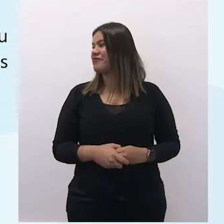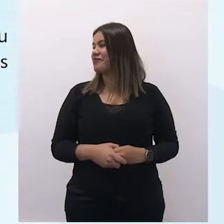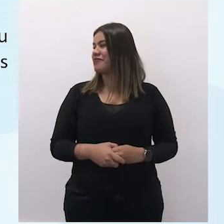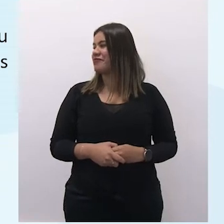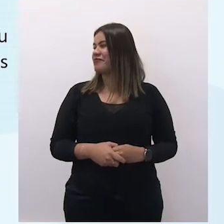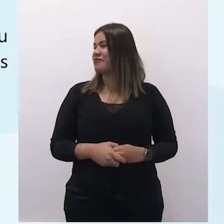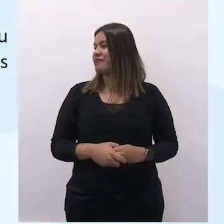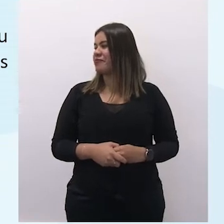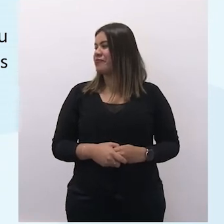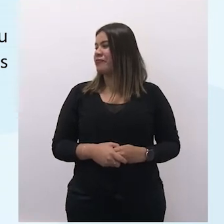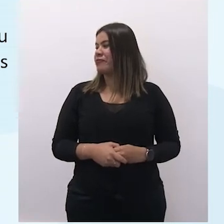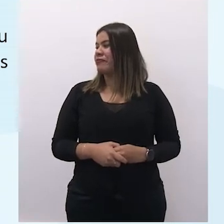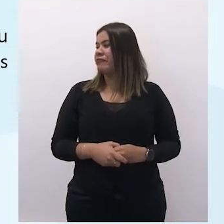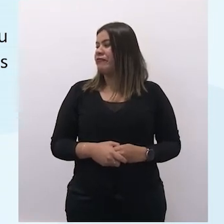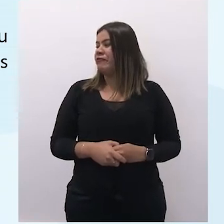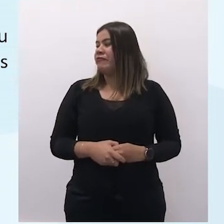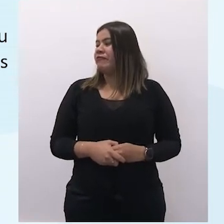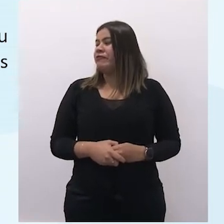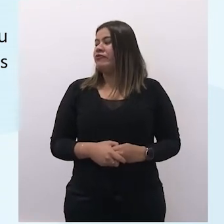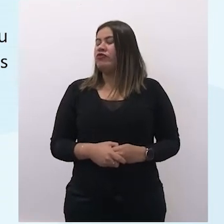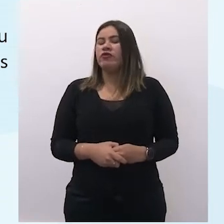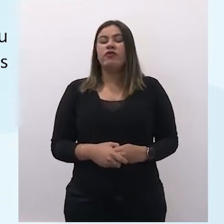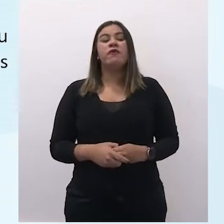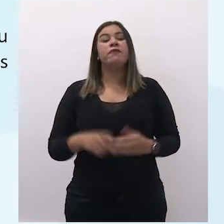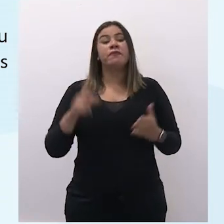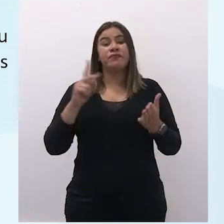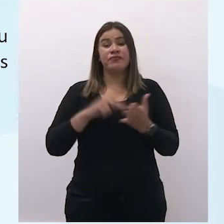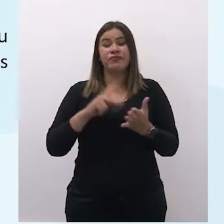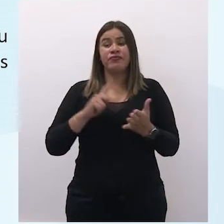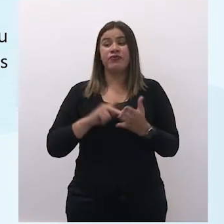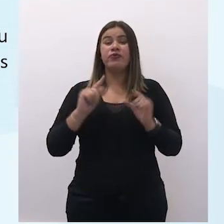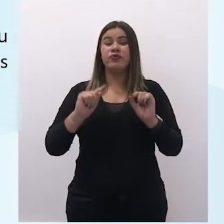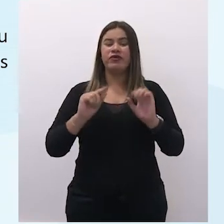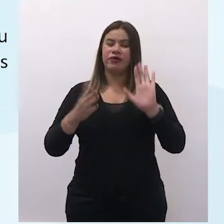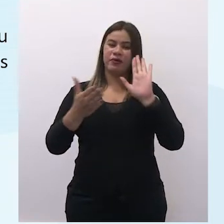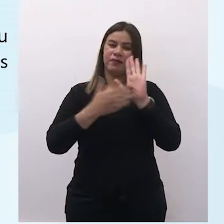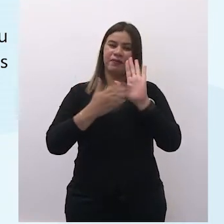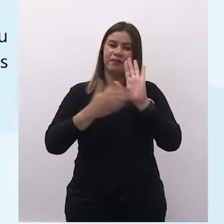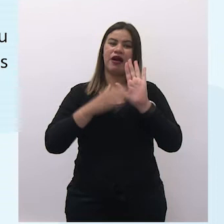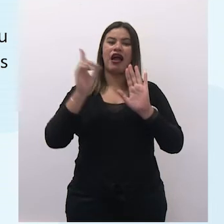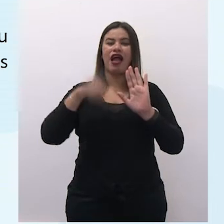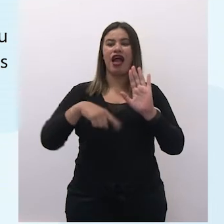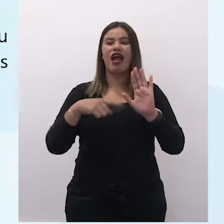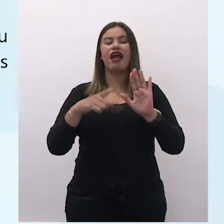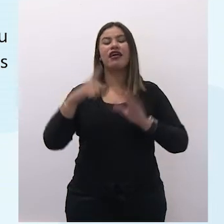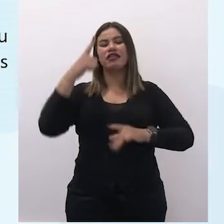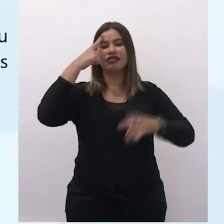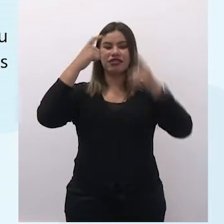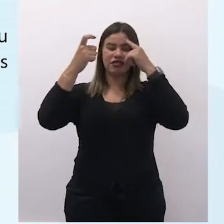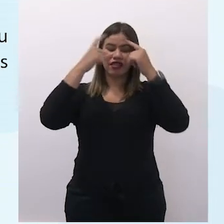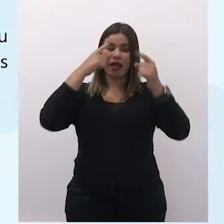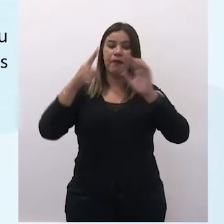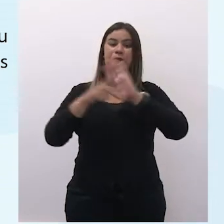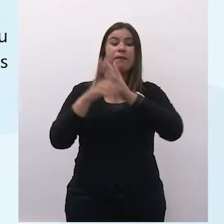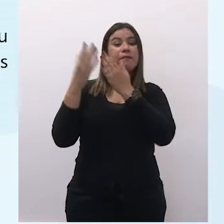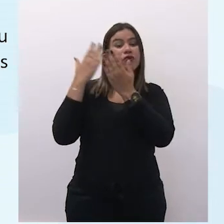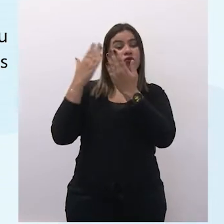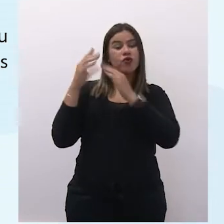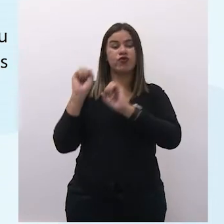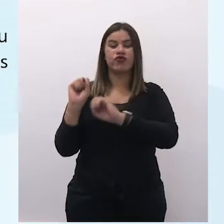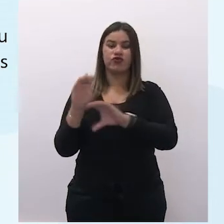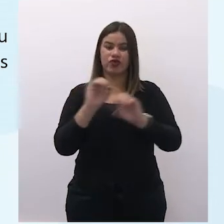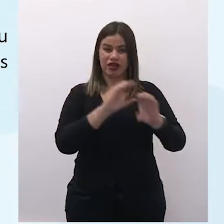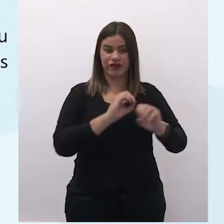Na verdade, Grazi, a nossa proposta aqui é revisitar alguns conceitos, né, da psicologia da educação. E